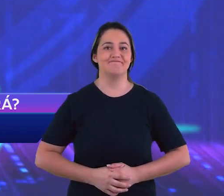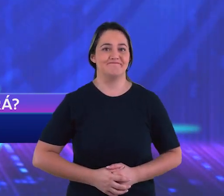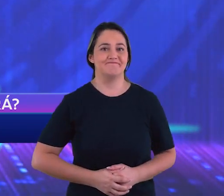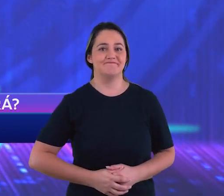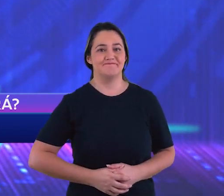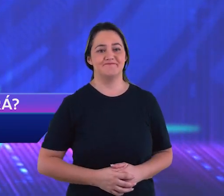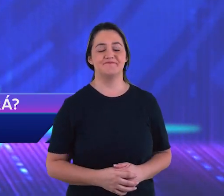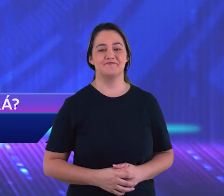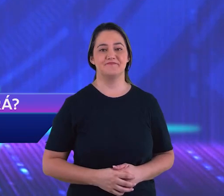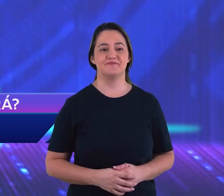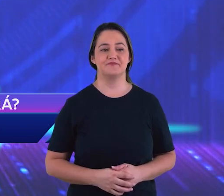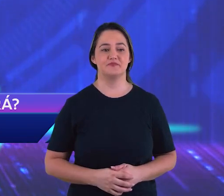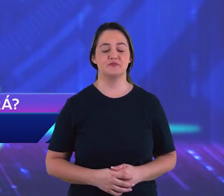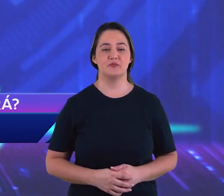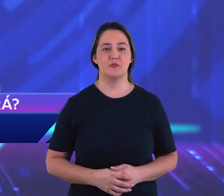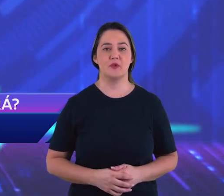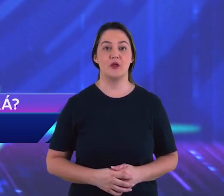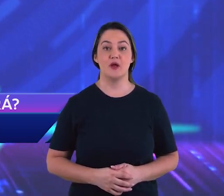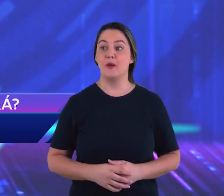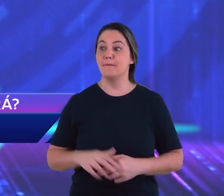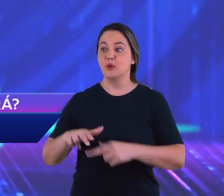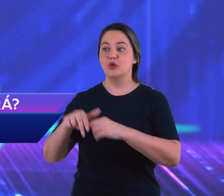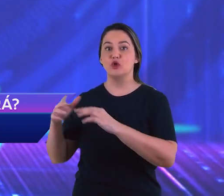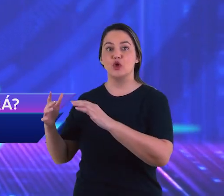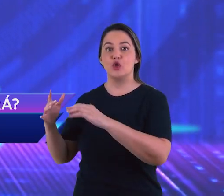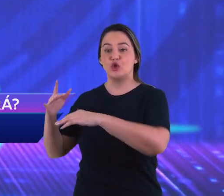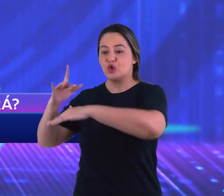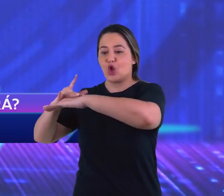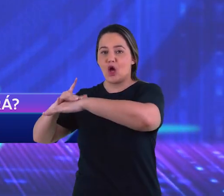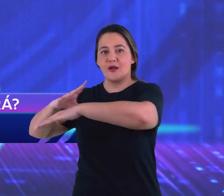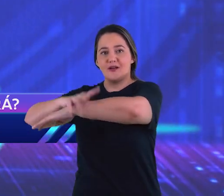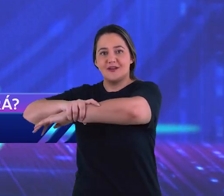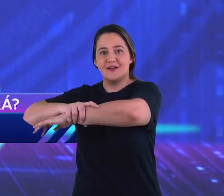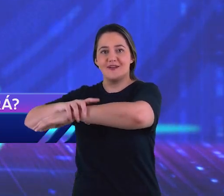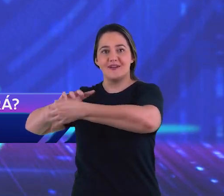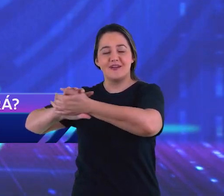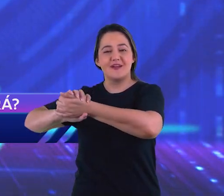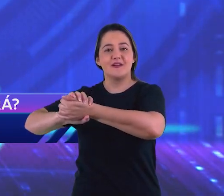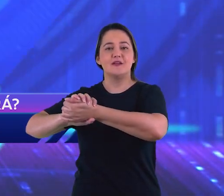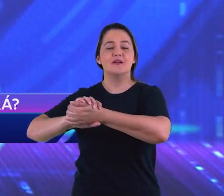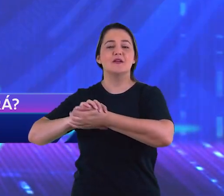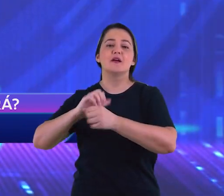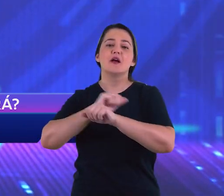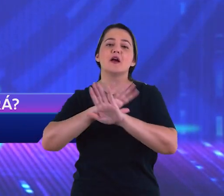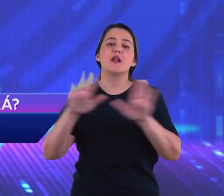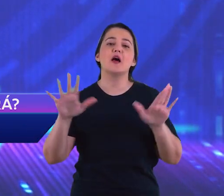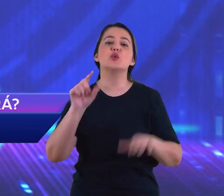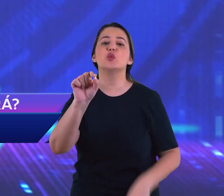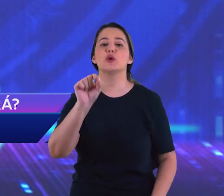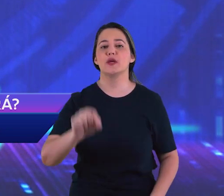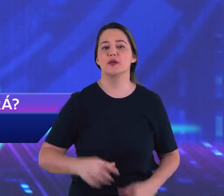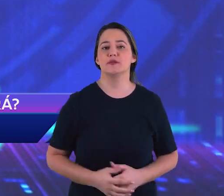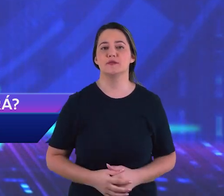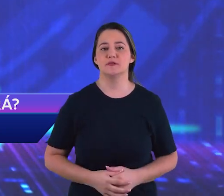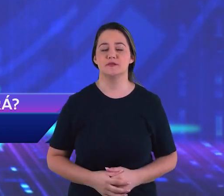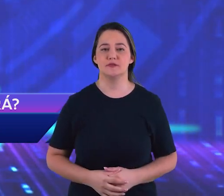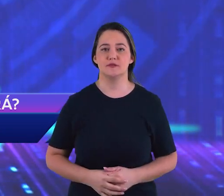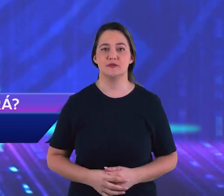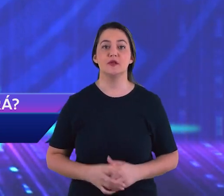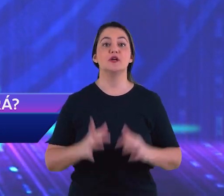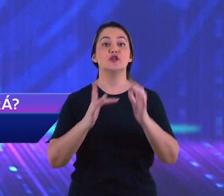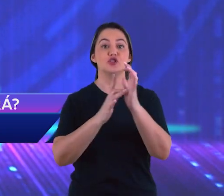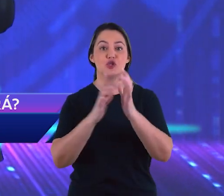Nesta troca de toques entre Jesus e Tomé, fica claro para nós